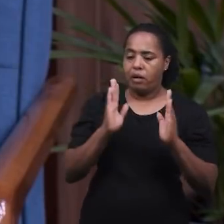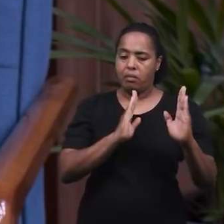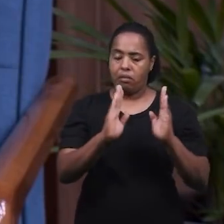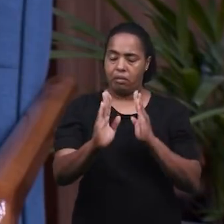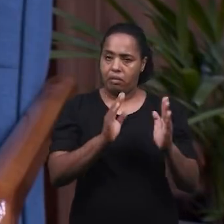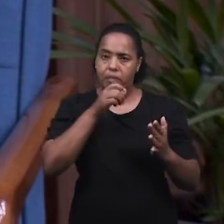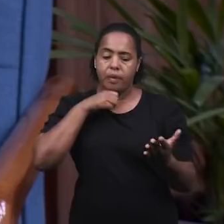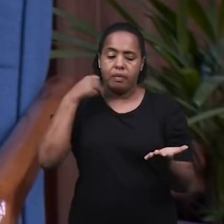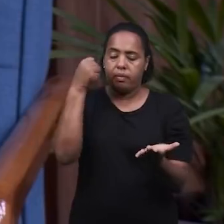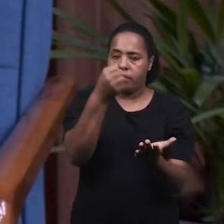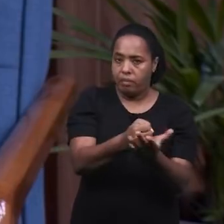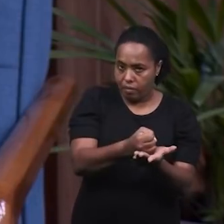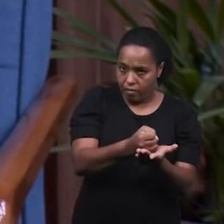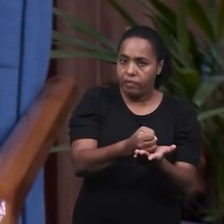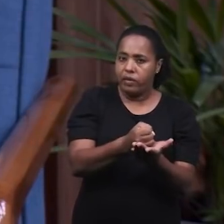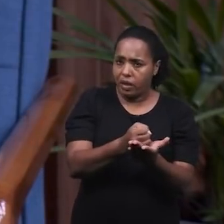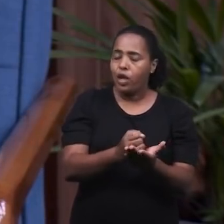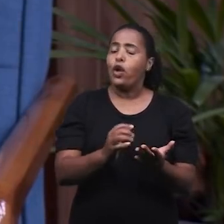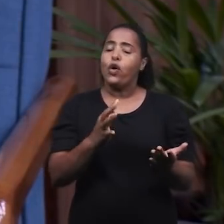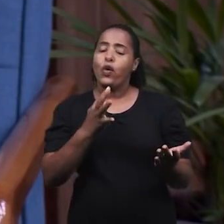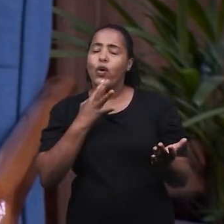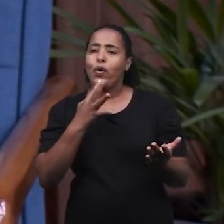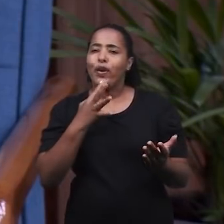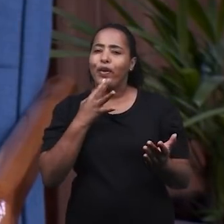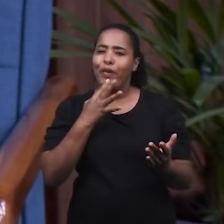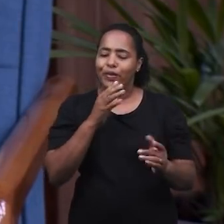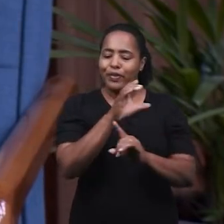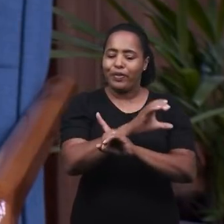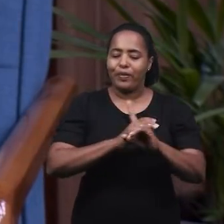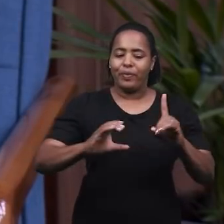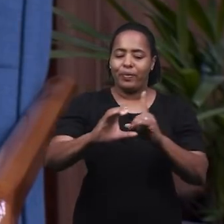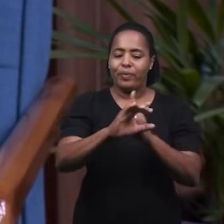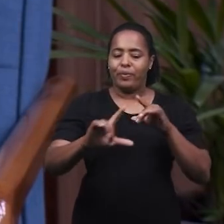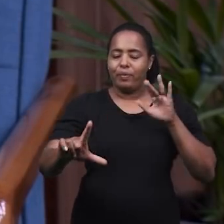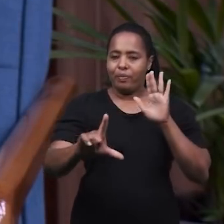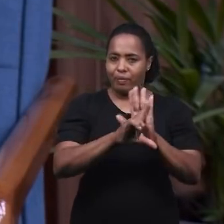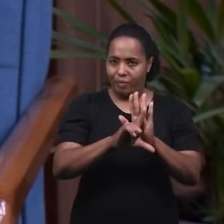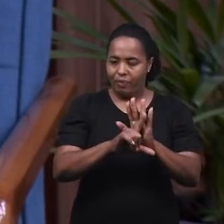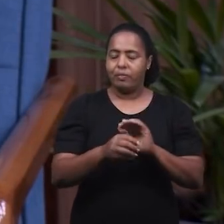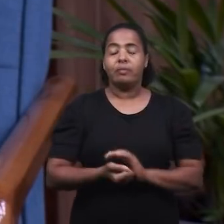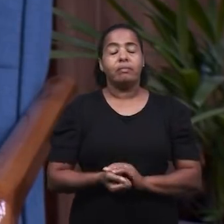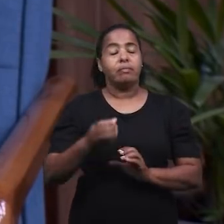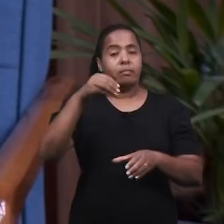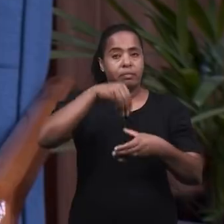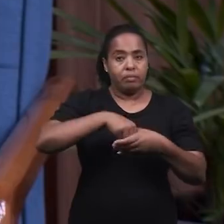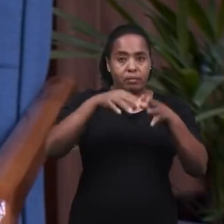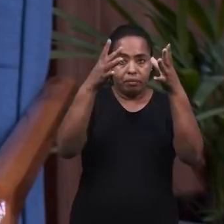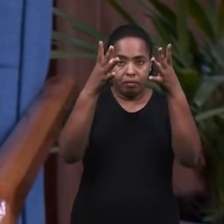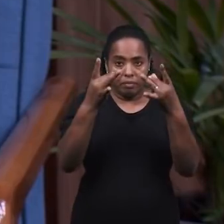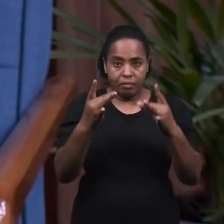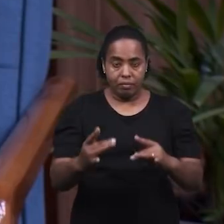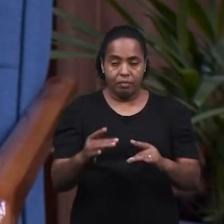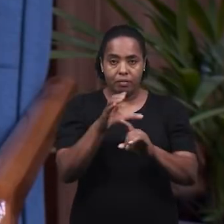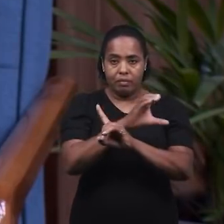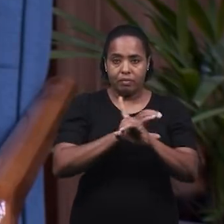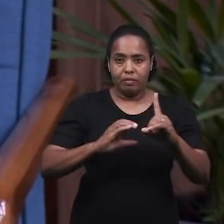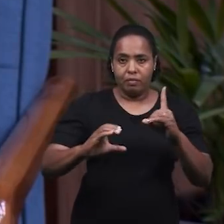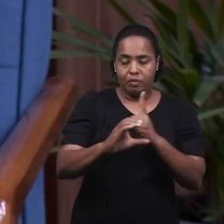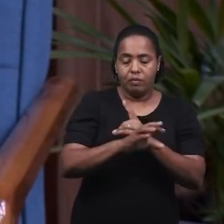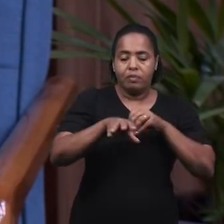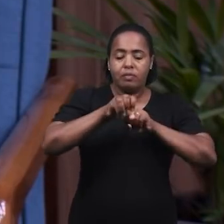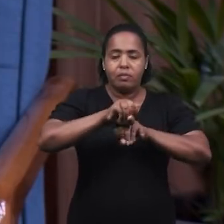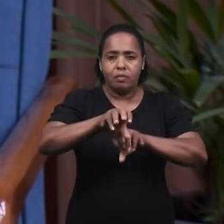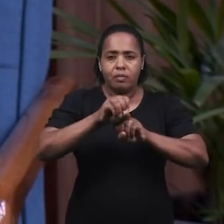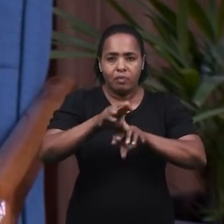Velho Testamento, naquele que é conhecido como o culto da lei. E dentro dos detalhes do culto, há uma